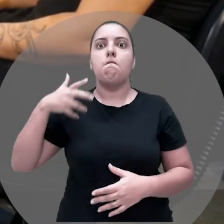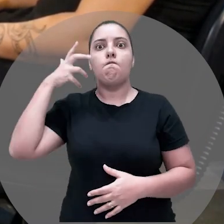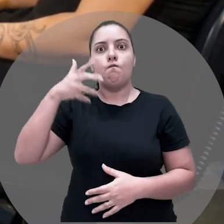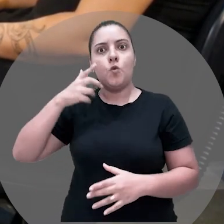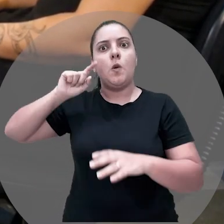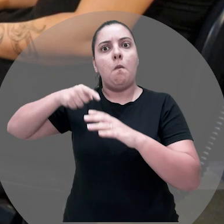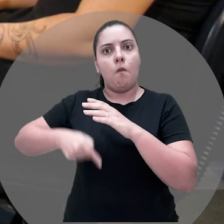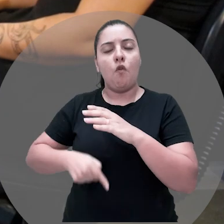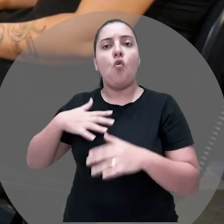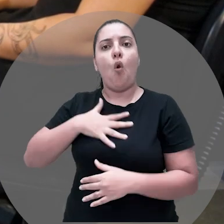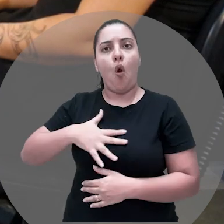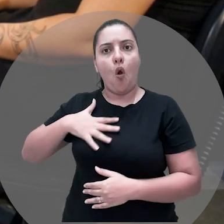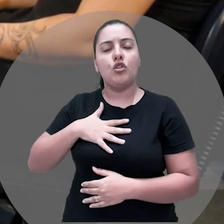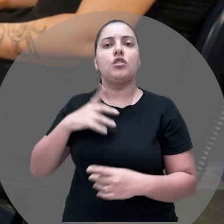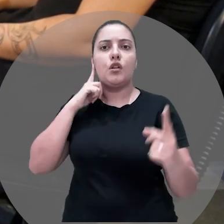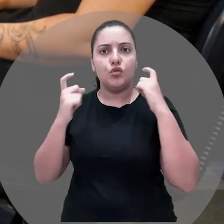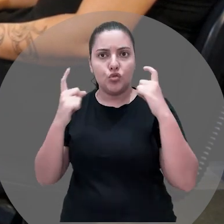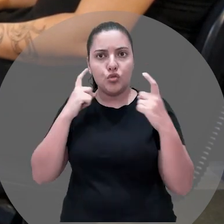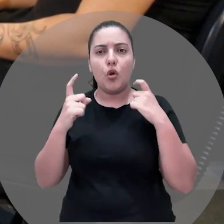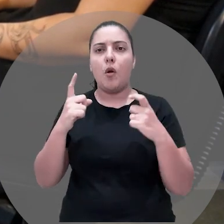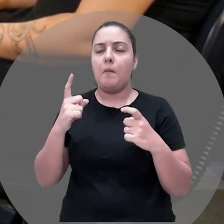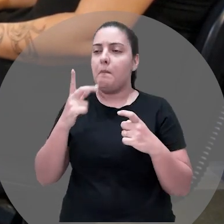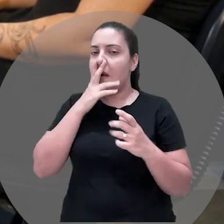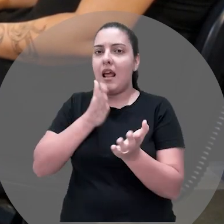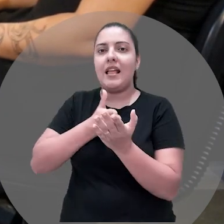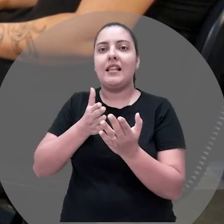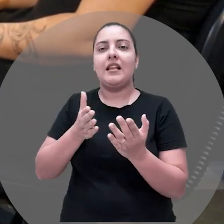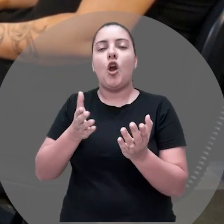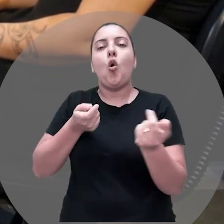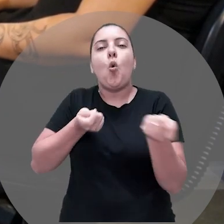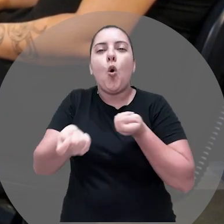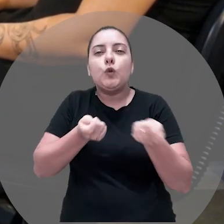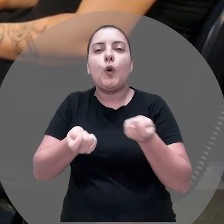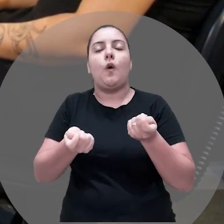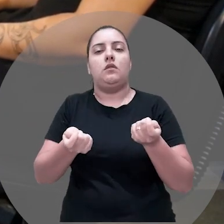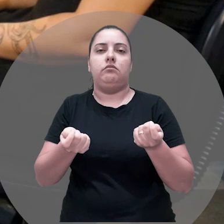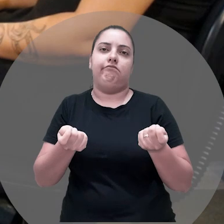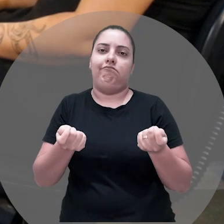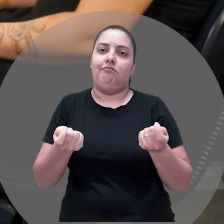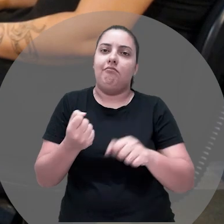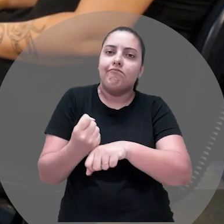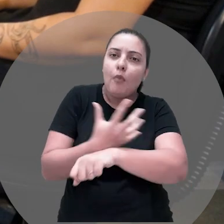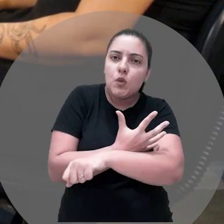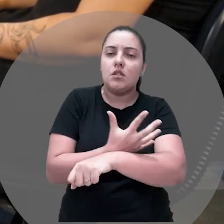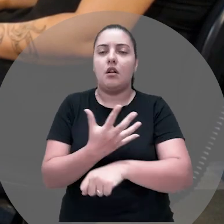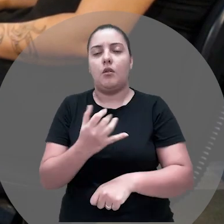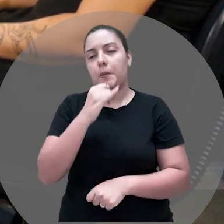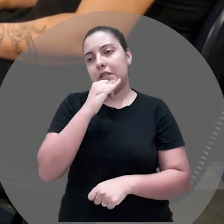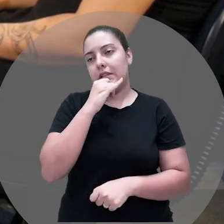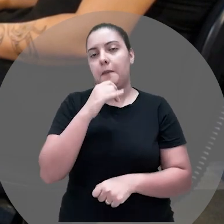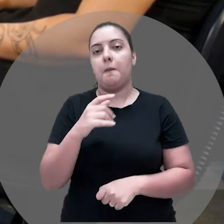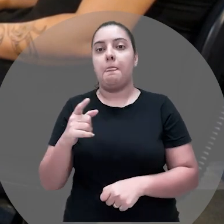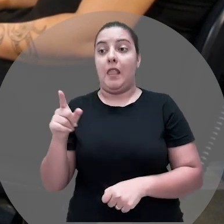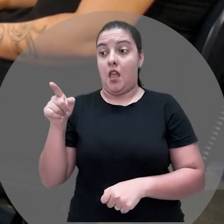para o lado musical em que ele vai gostar do som Então se algo que ajuda ele a regular as emoções sensorial e ele gosta